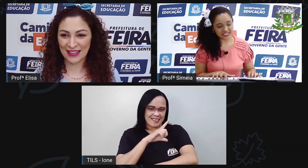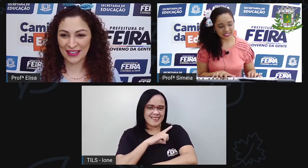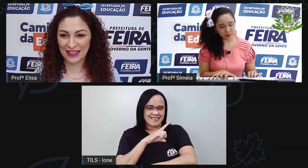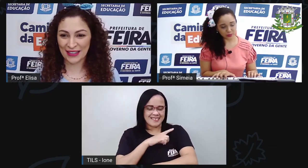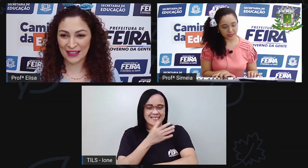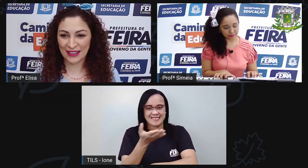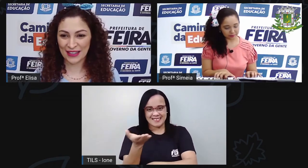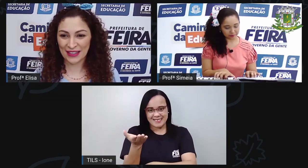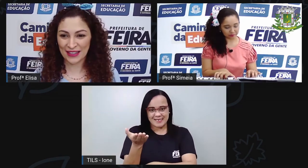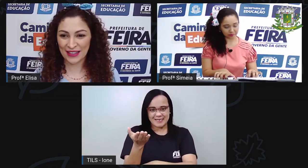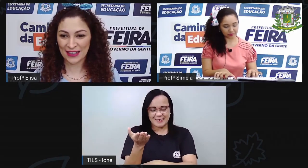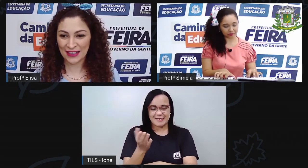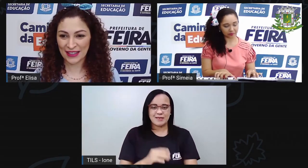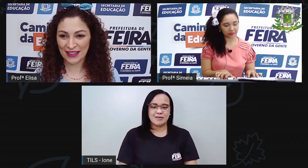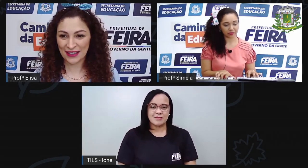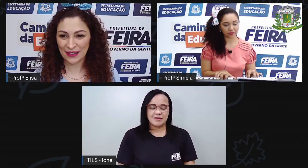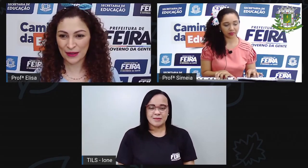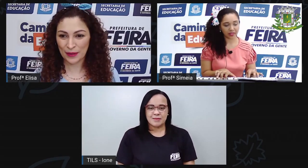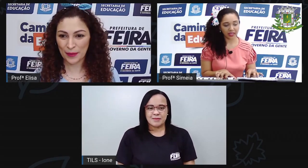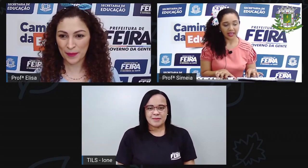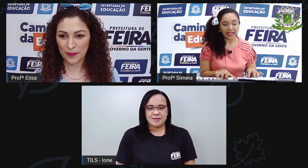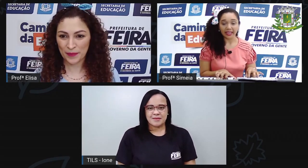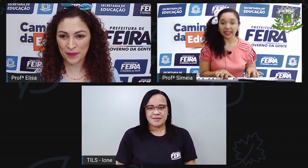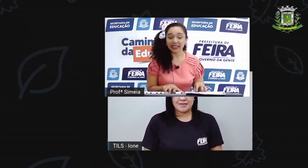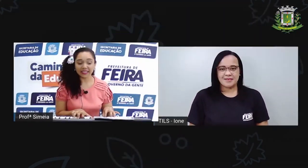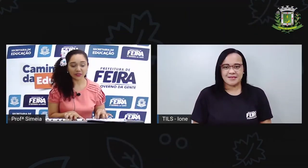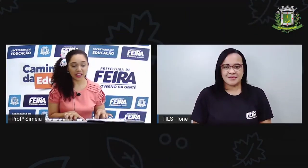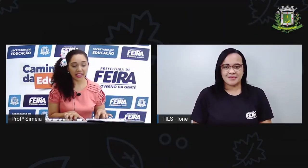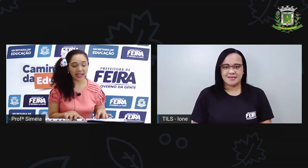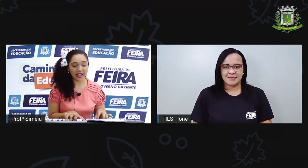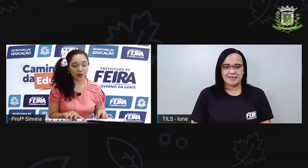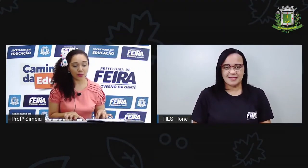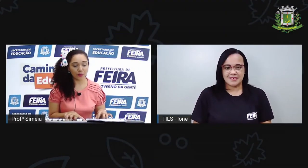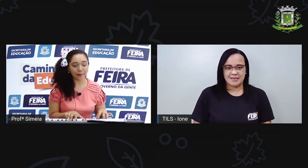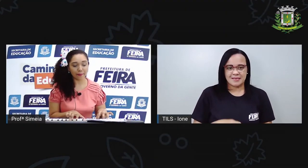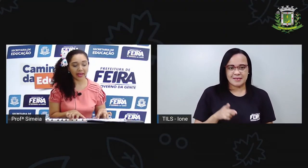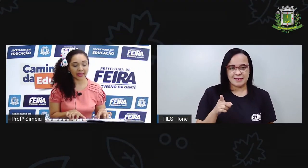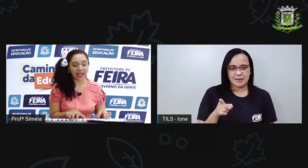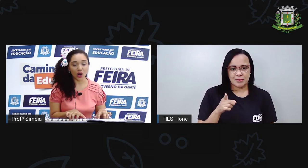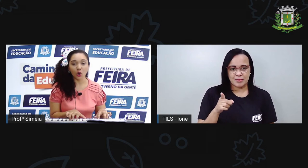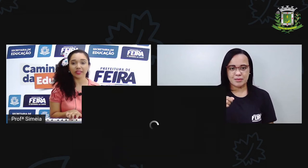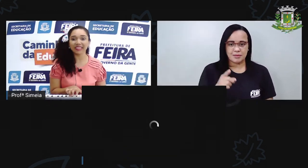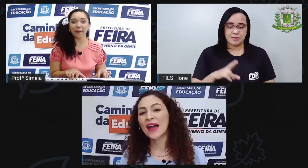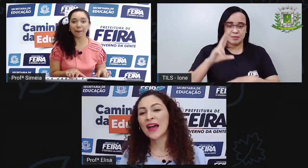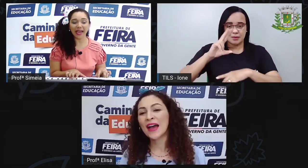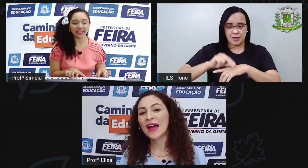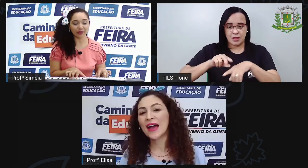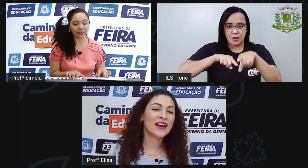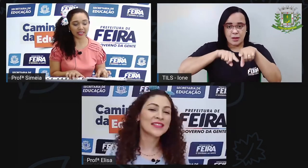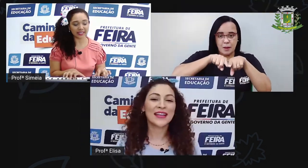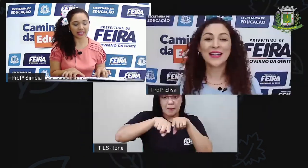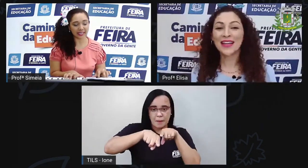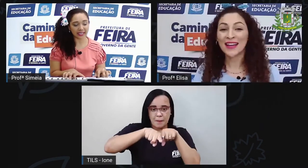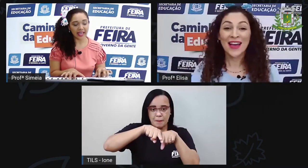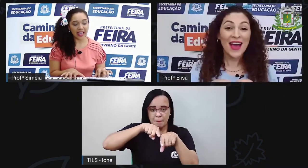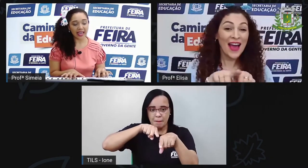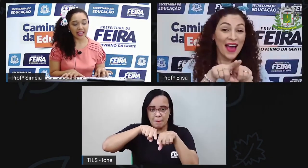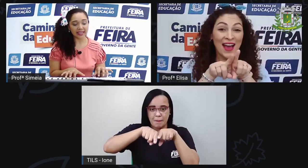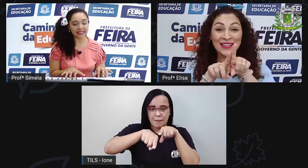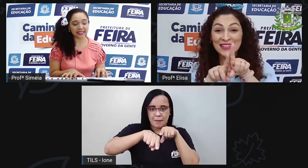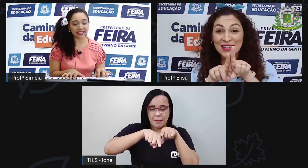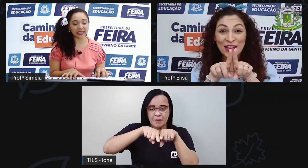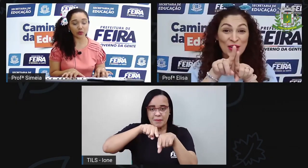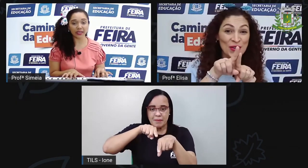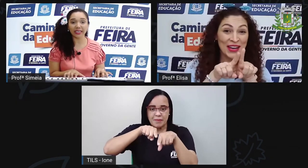diz assim amor ele esfregar uma perna outra mulher vai ficar escrito